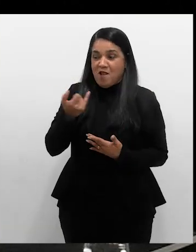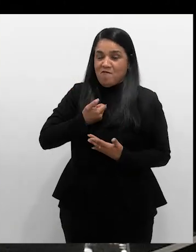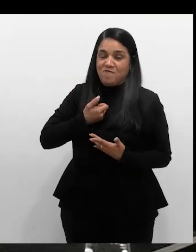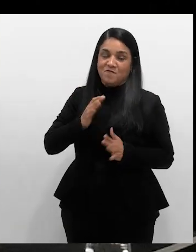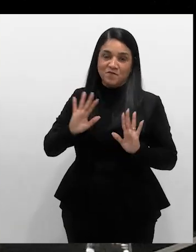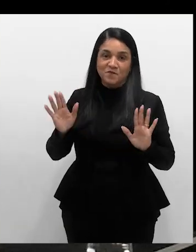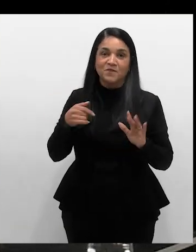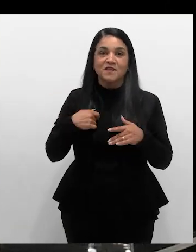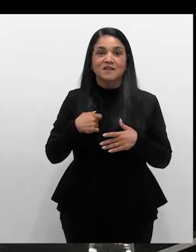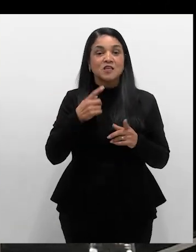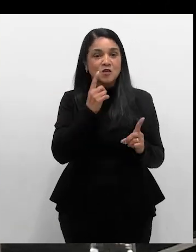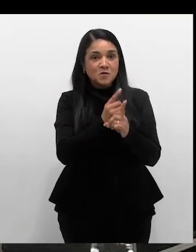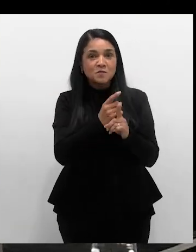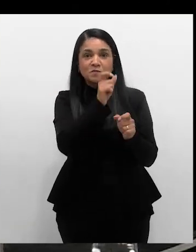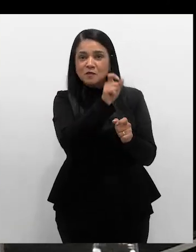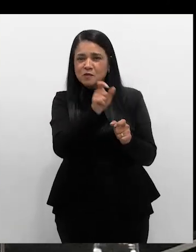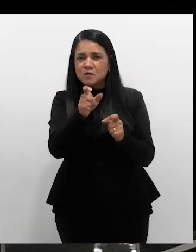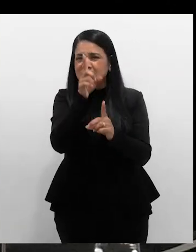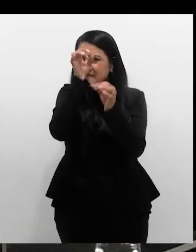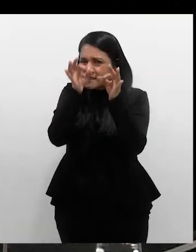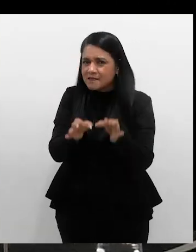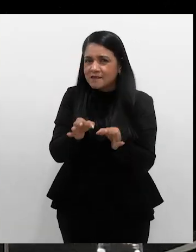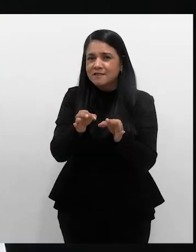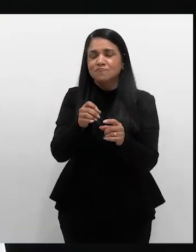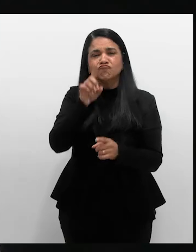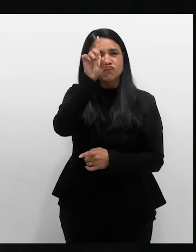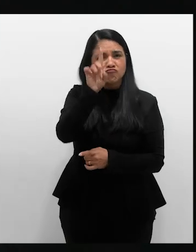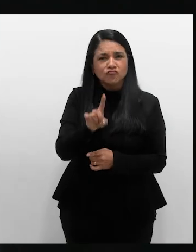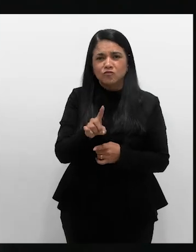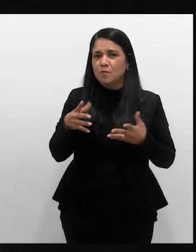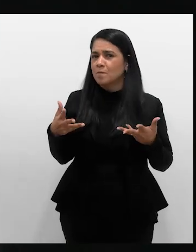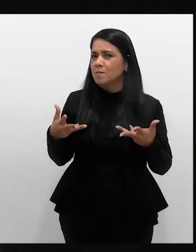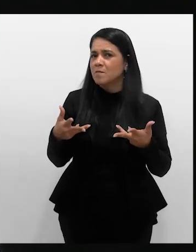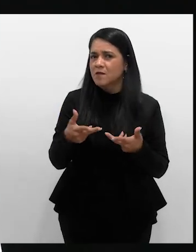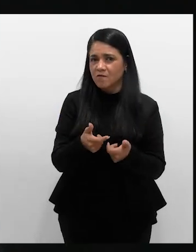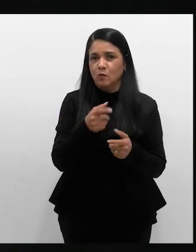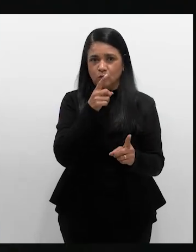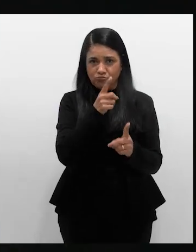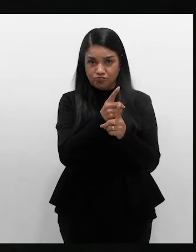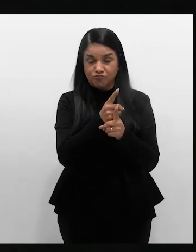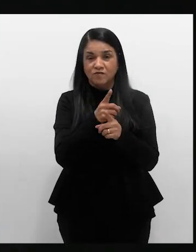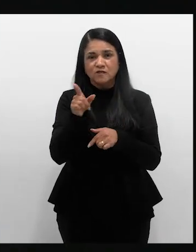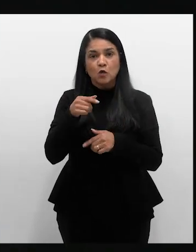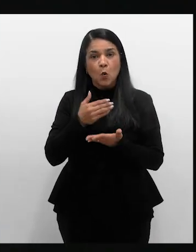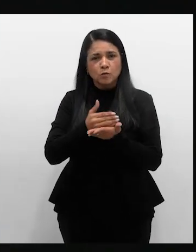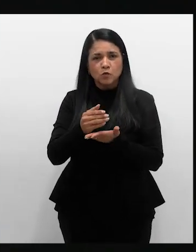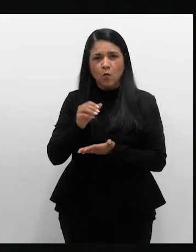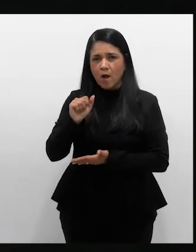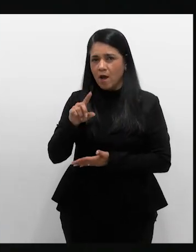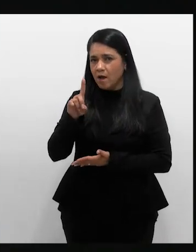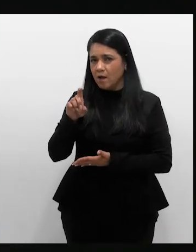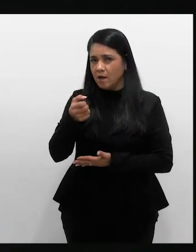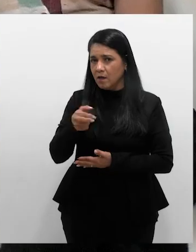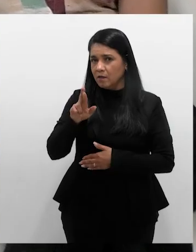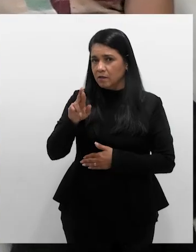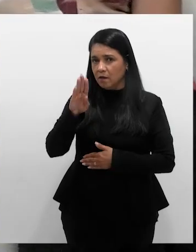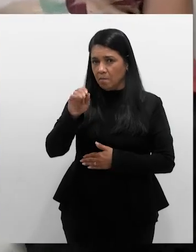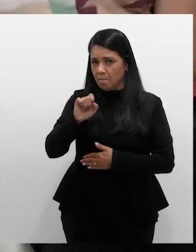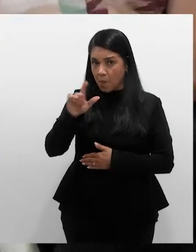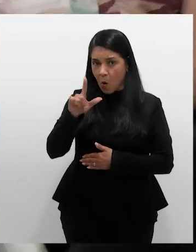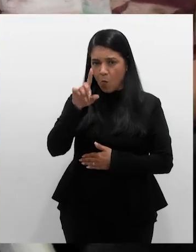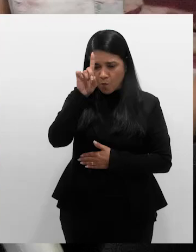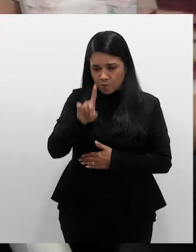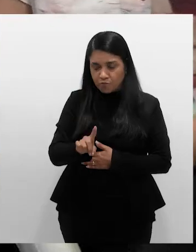Encontrei as pessoas certas também, né, Também. Rogério? Você também teve diretores excepcionais, né? E você começou com o Aderbal, foi isso mesmo? Foi teu